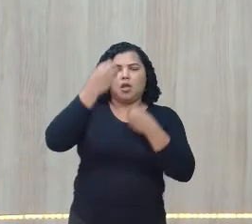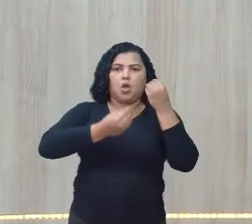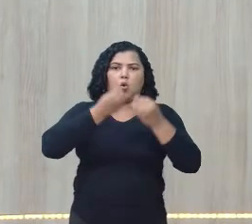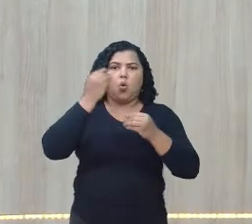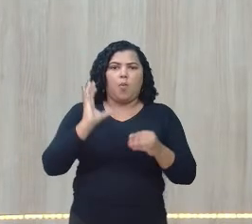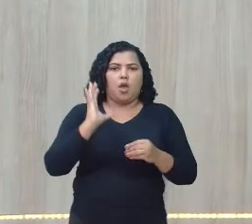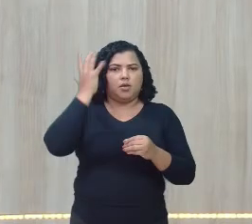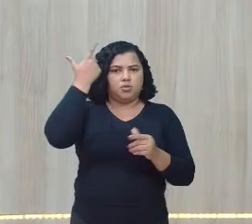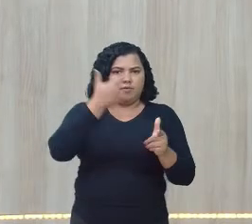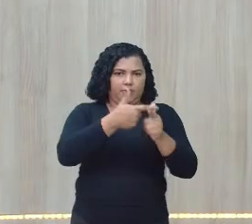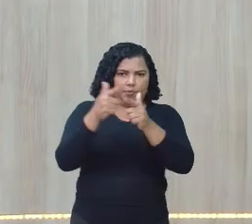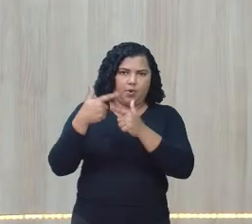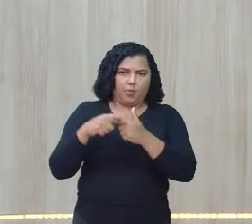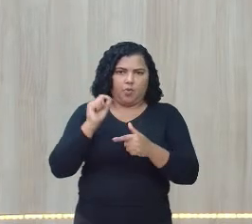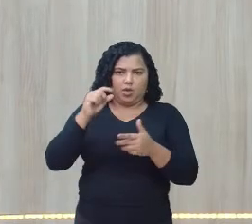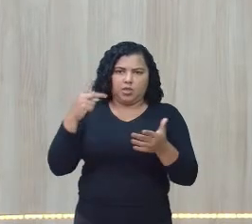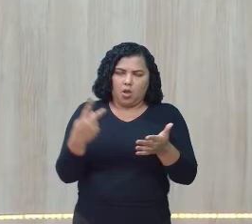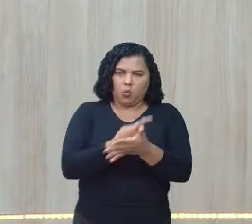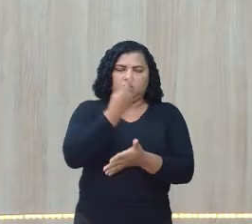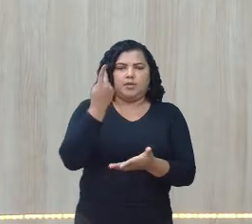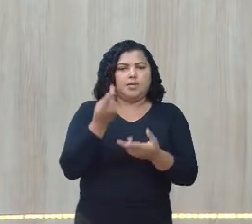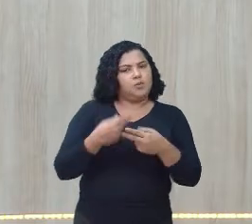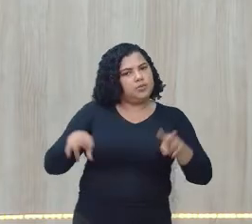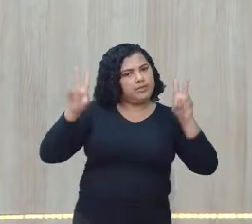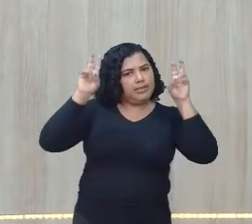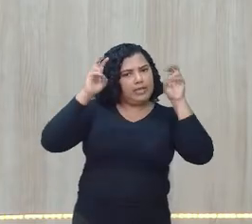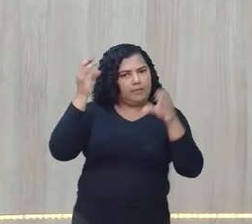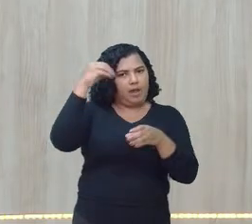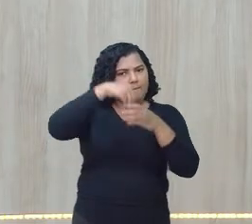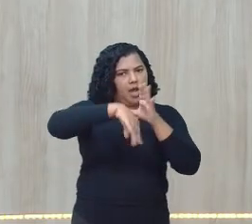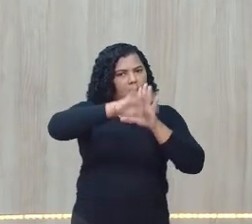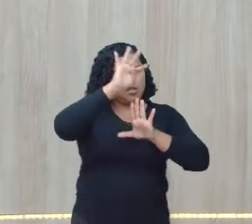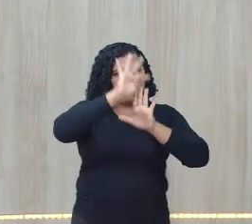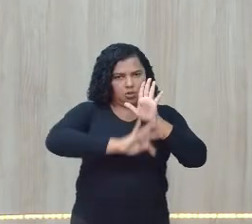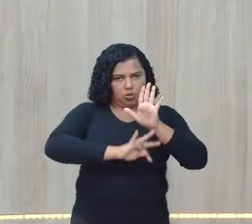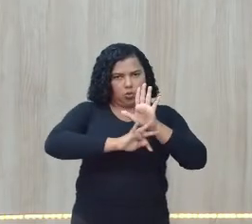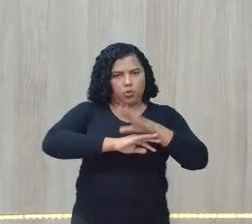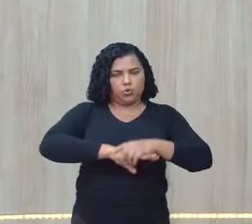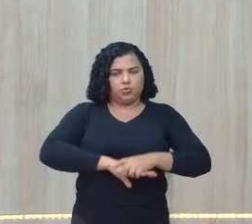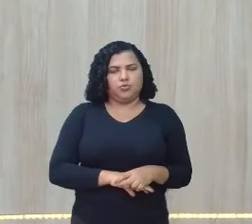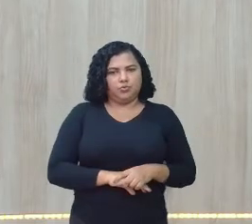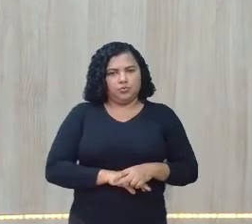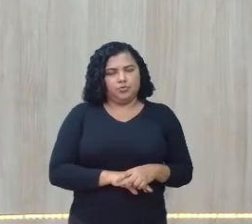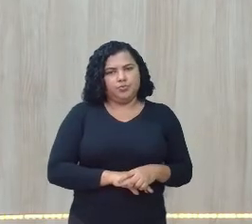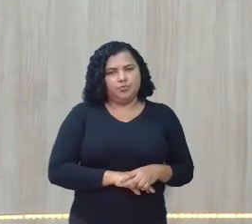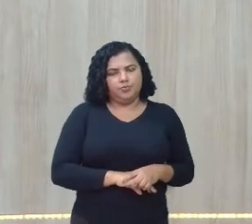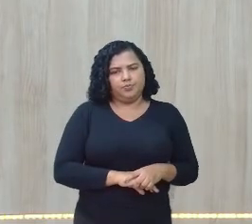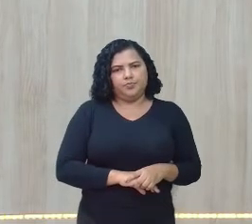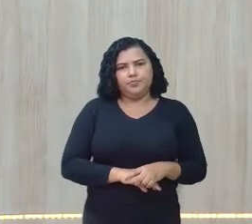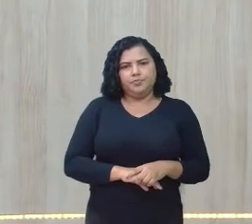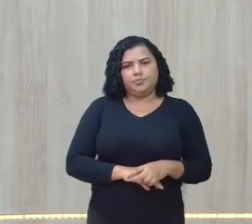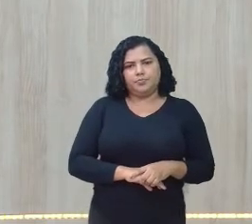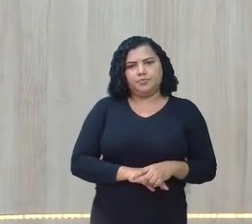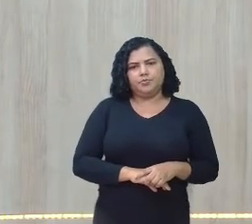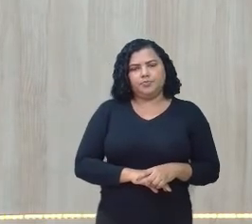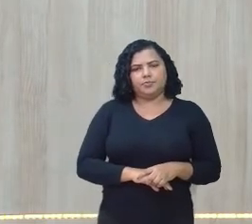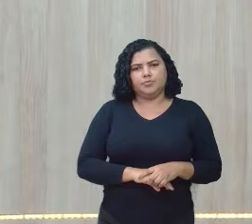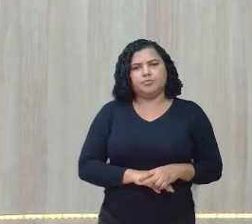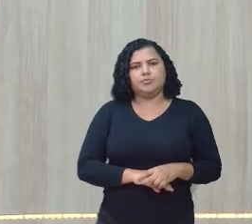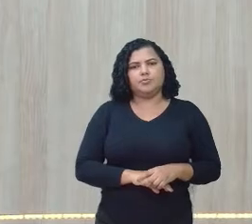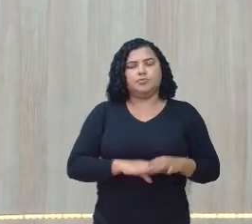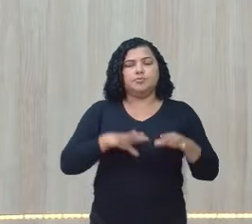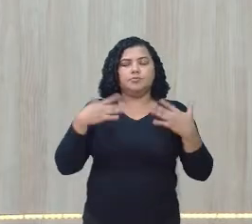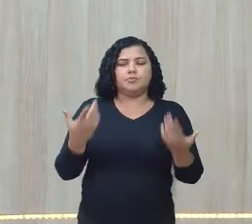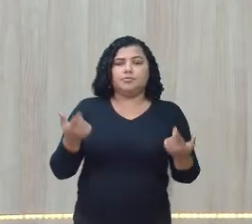soluções para tudo isso que está acontecendo sobre esse tema específico, que é o tema que é inserido desde a introdução. Então, é